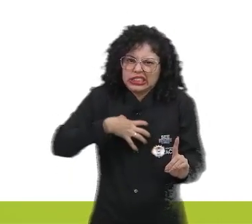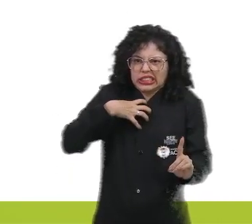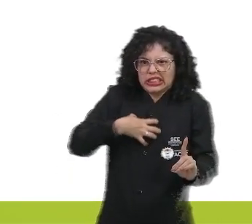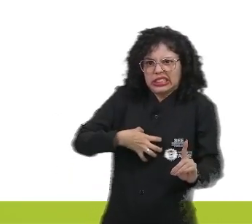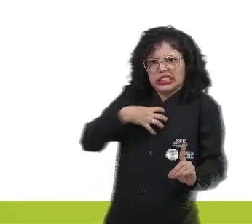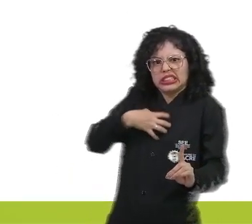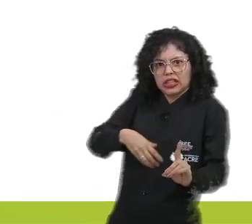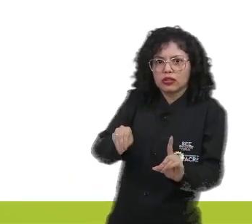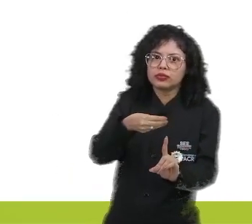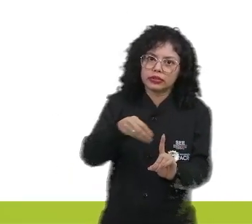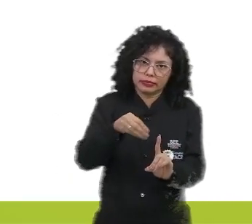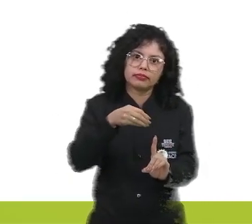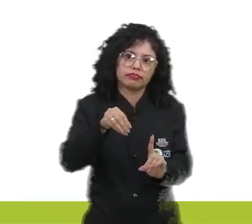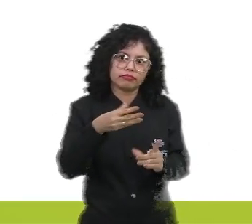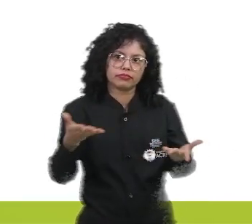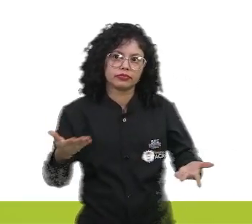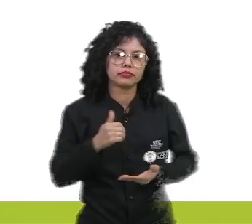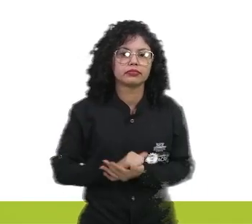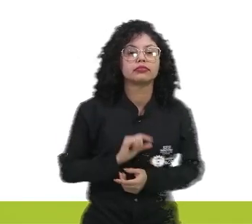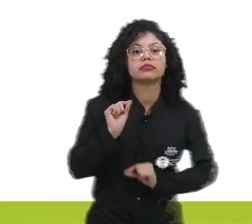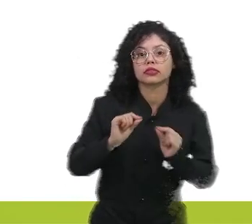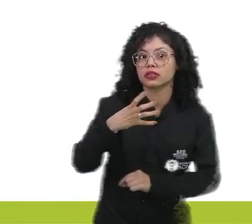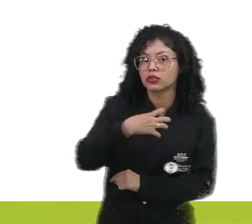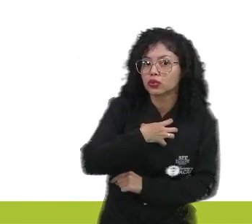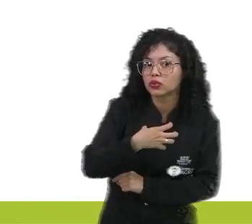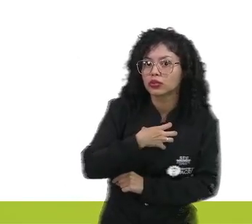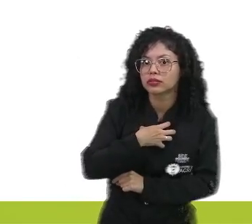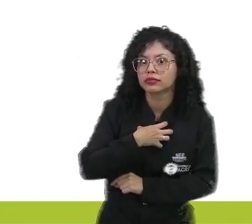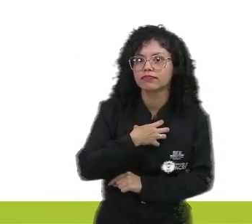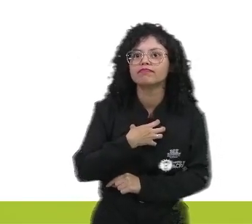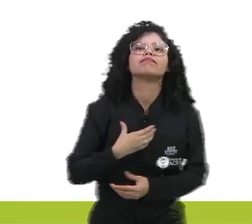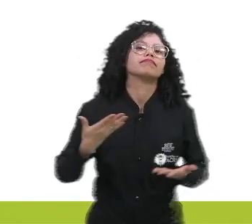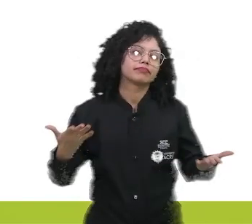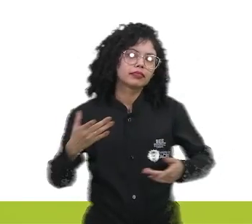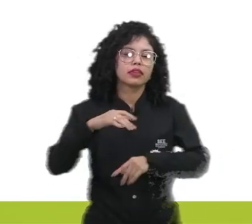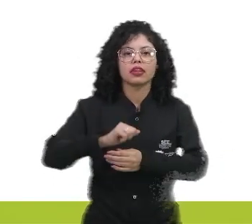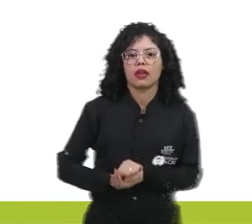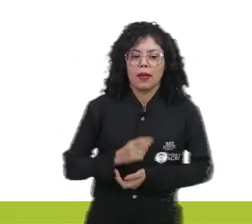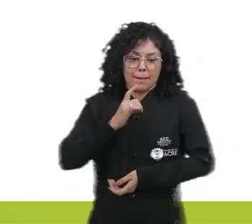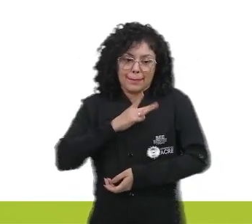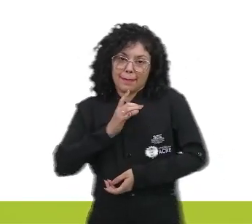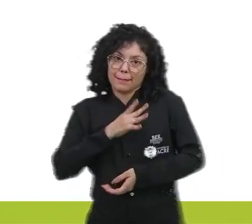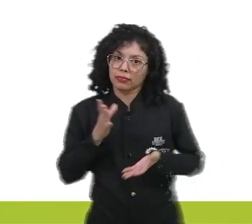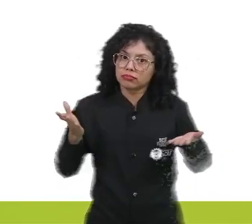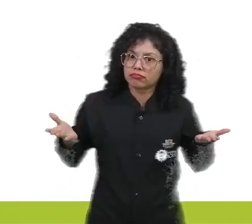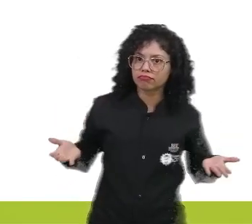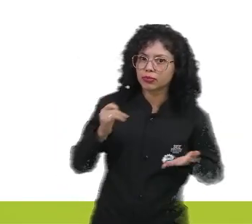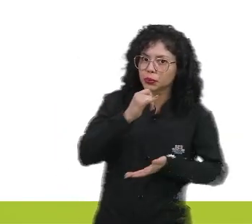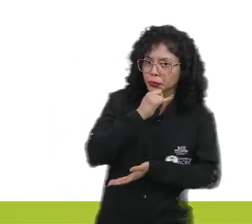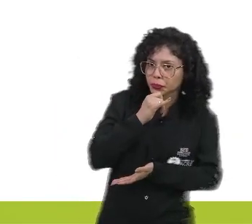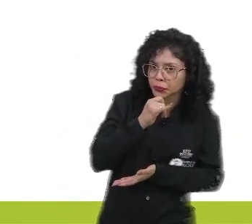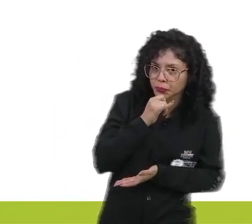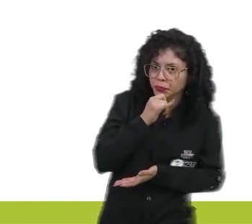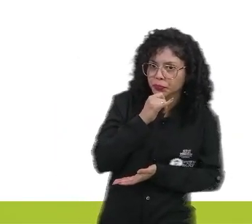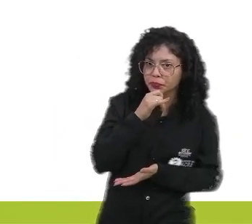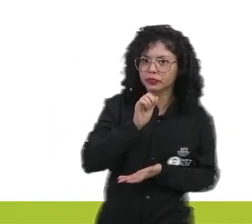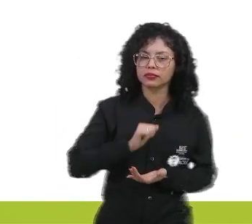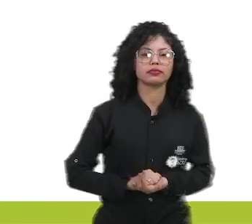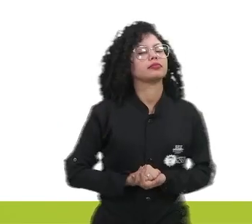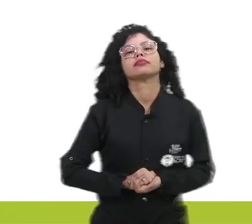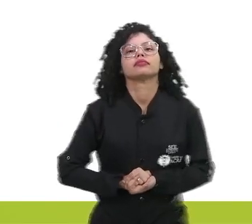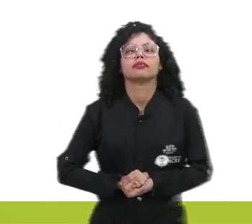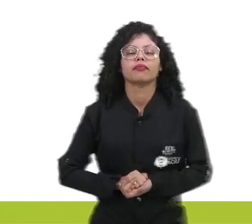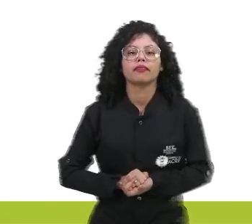de vulnerabilidade. Vulnerabilidade em que sentido? Fragilidade. Medo, vou colocar até aqui, ó. A gente fica com